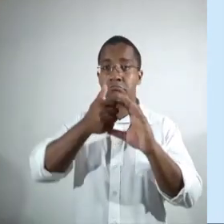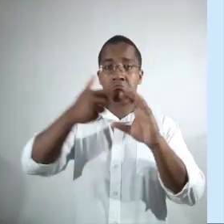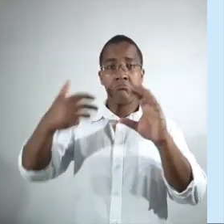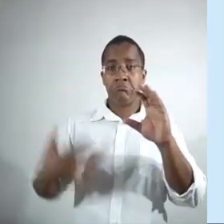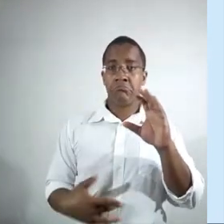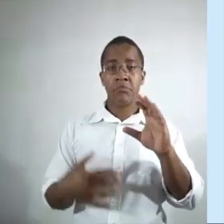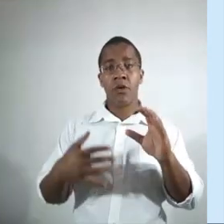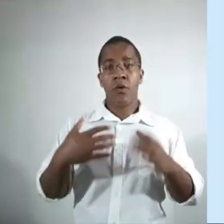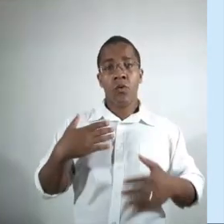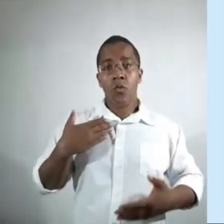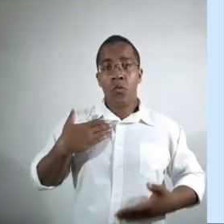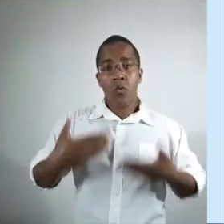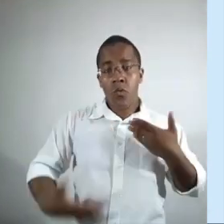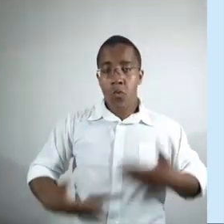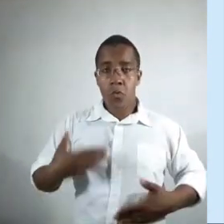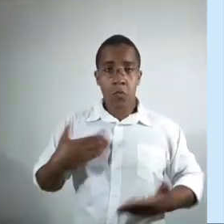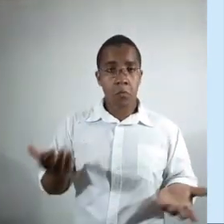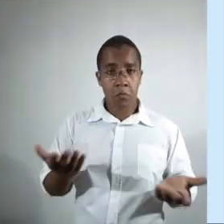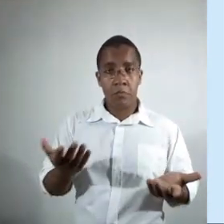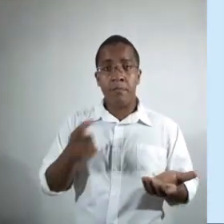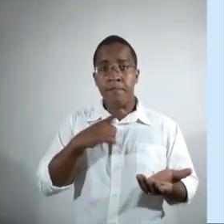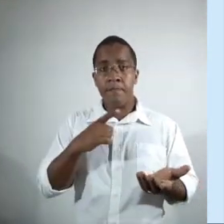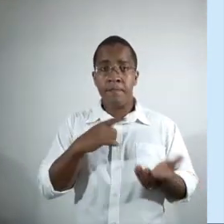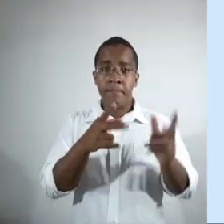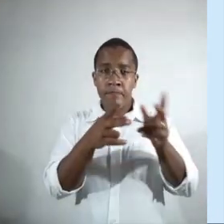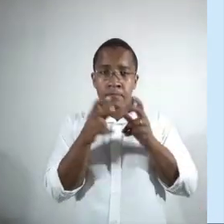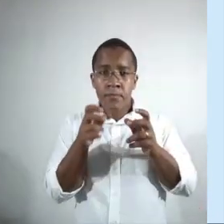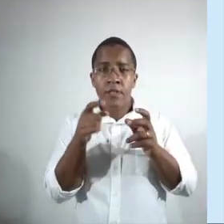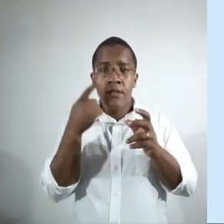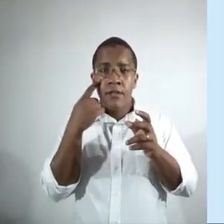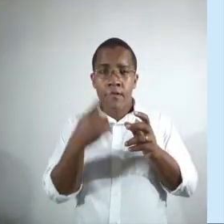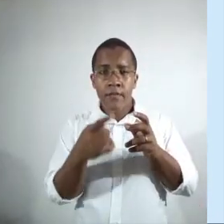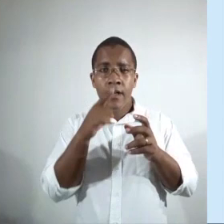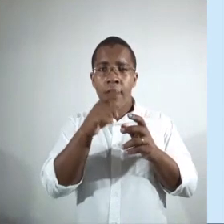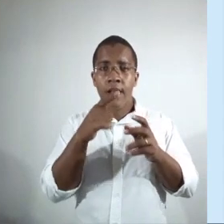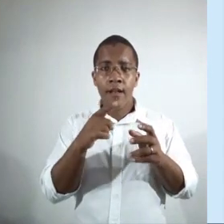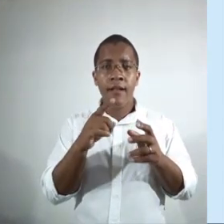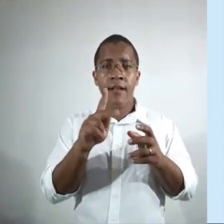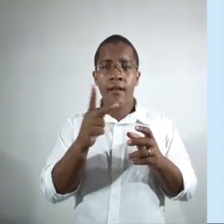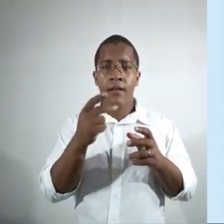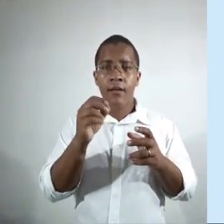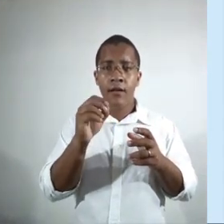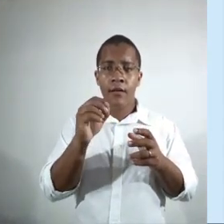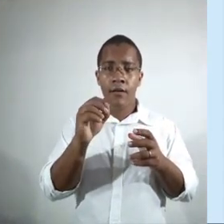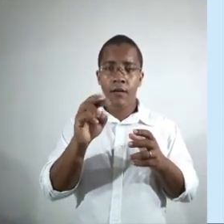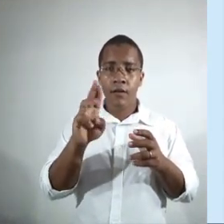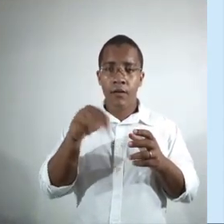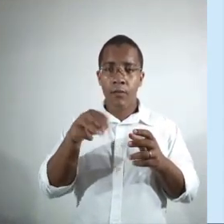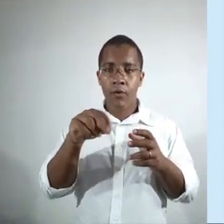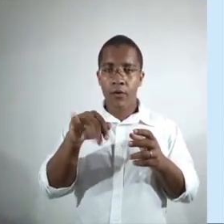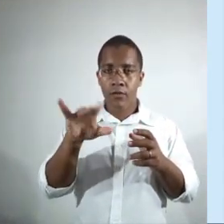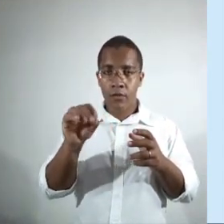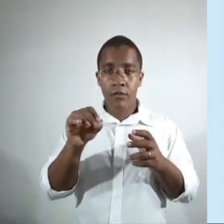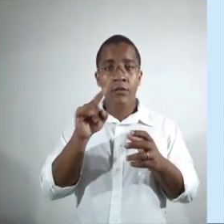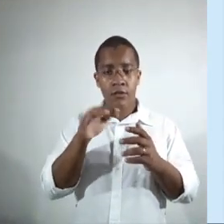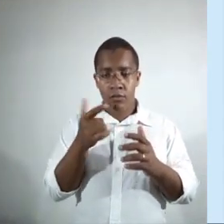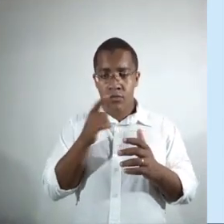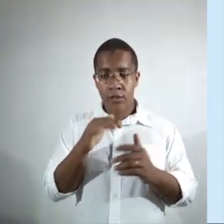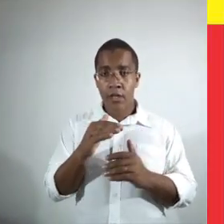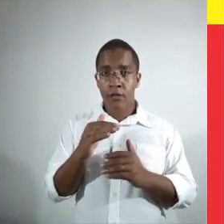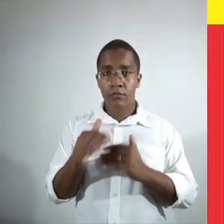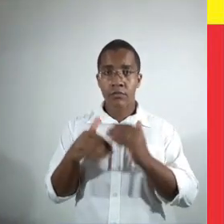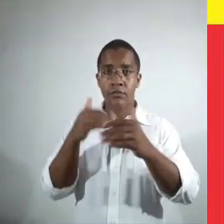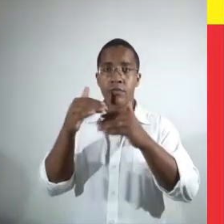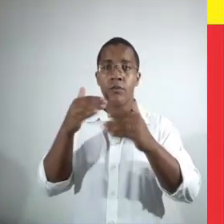características físicas, certo? Que vão fazer com que o seu corpo se desenvolva. Então, na